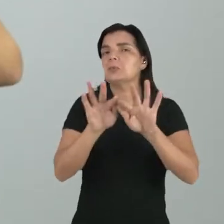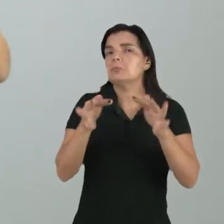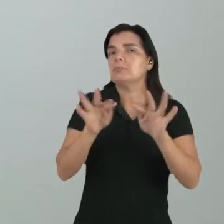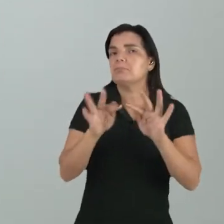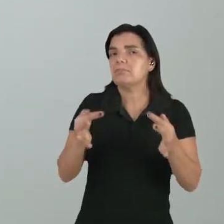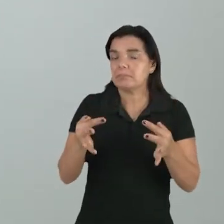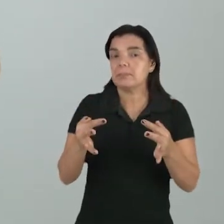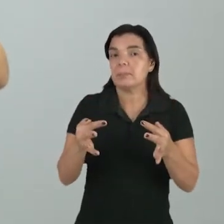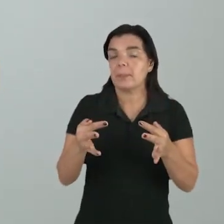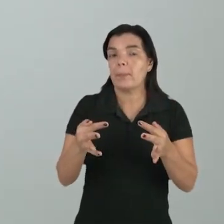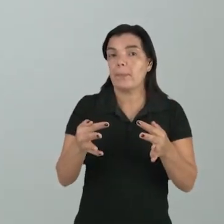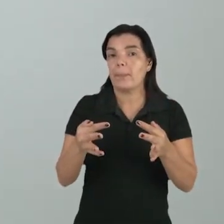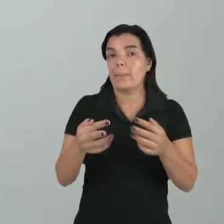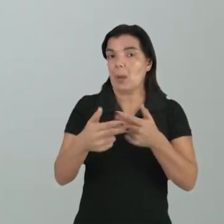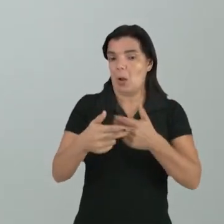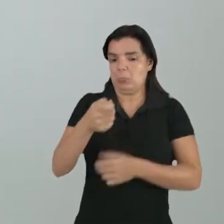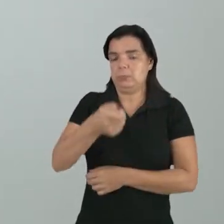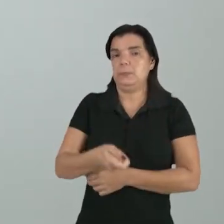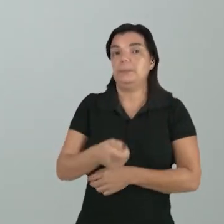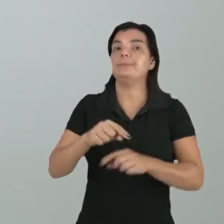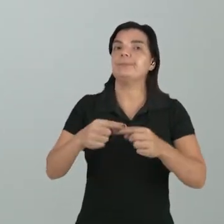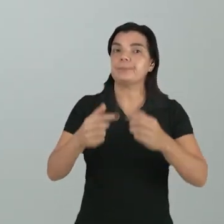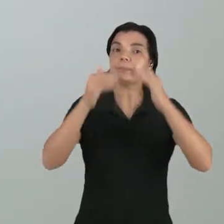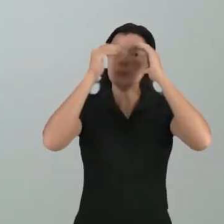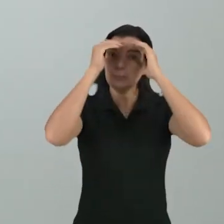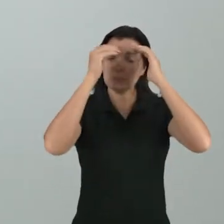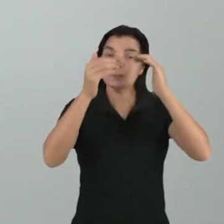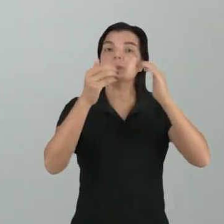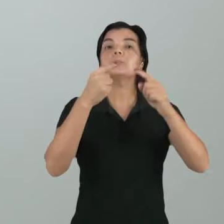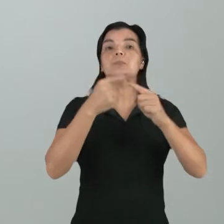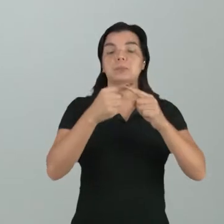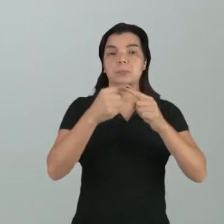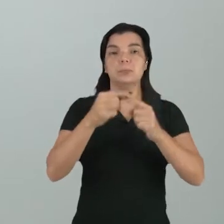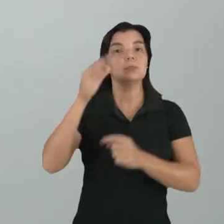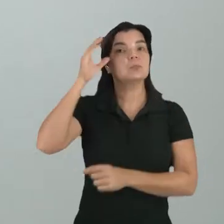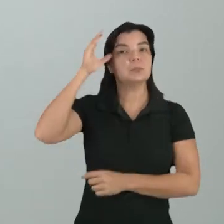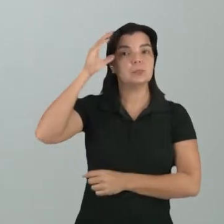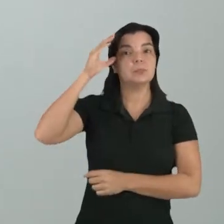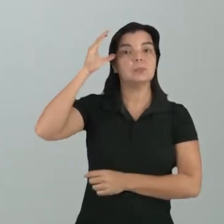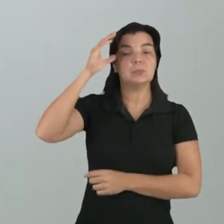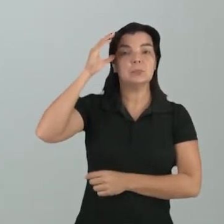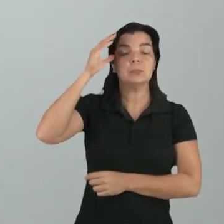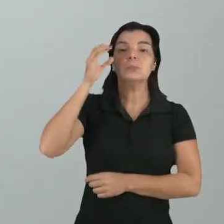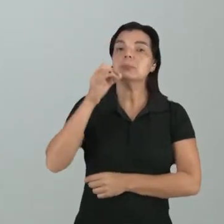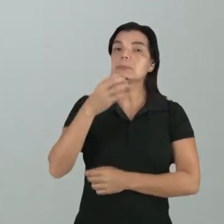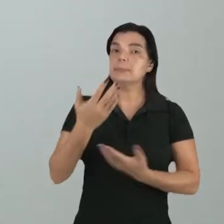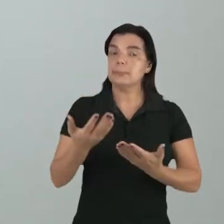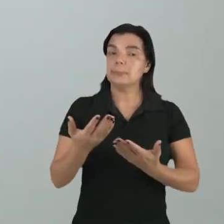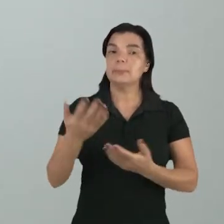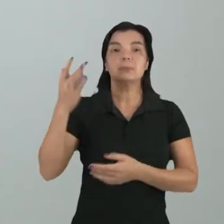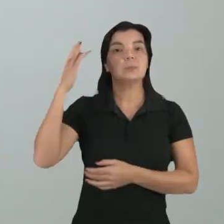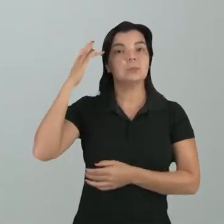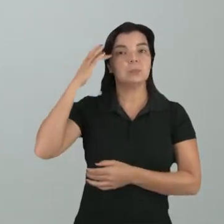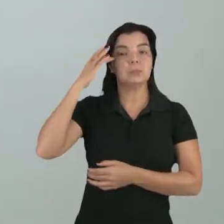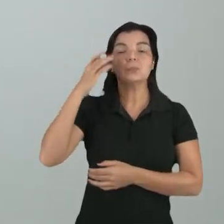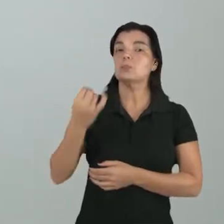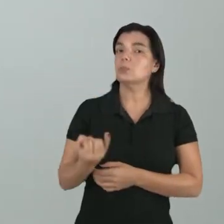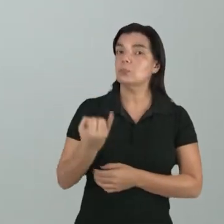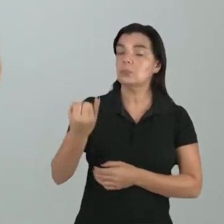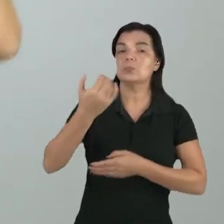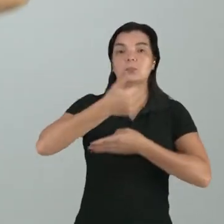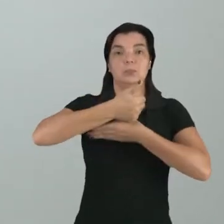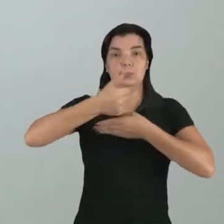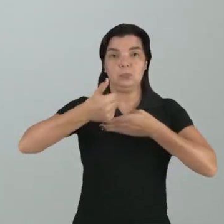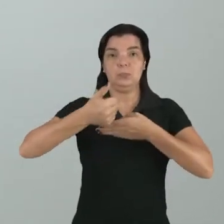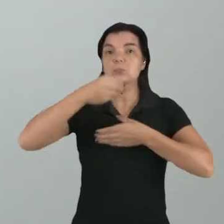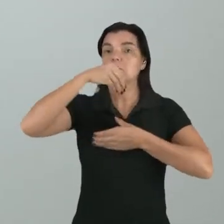simples obediência à autoridade. Eu obedeço por uma consciência. Então, como se a chave da ação